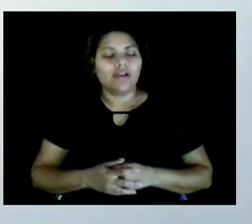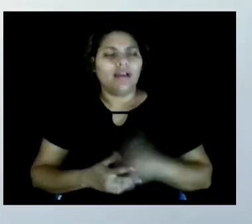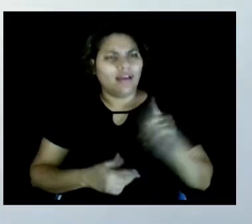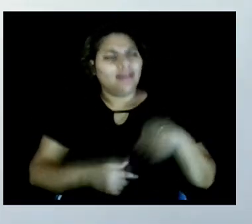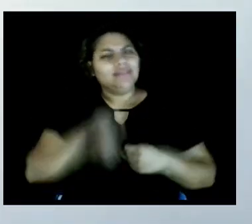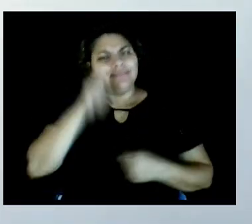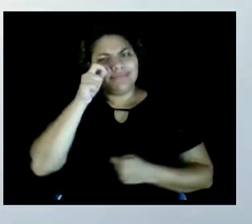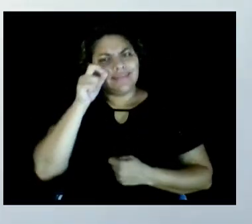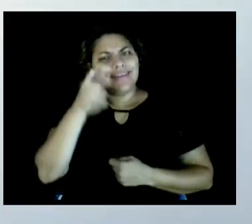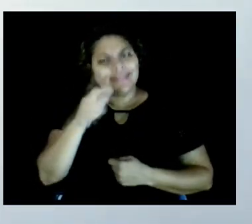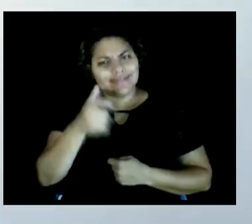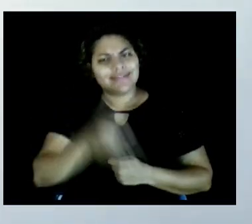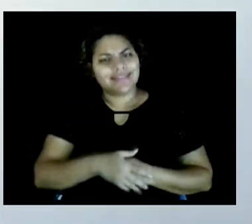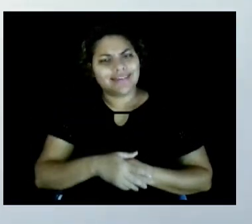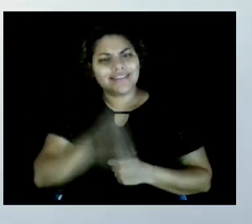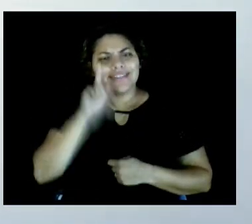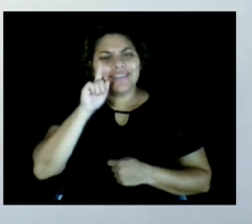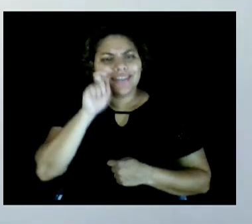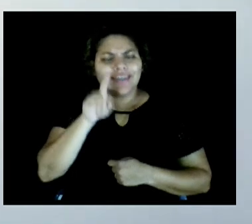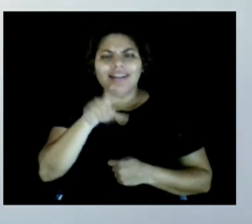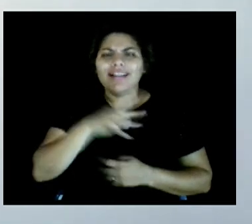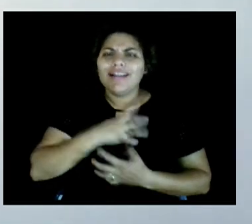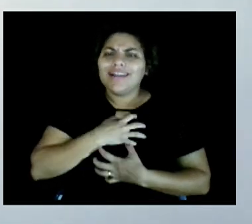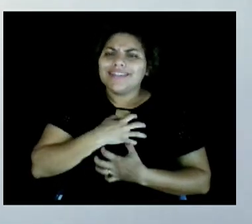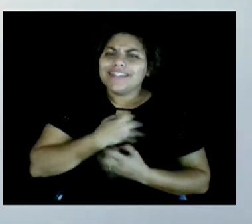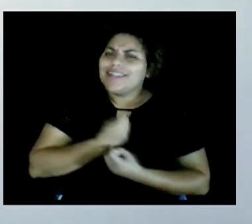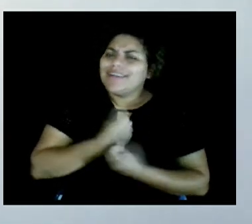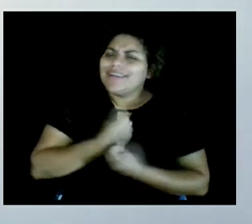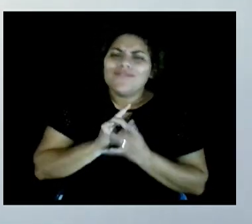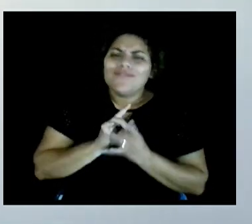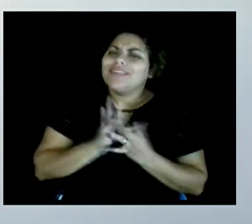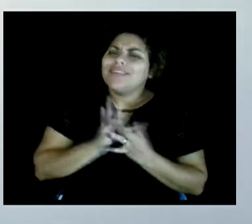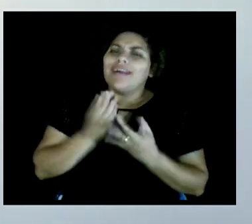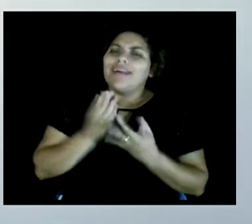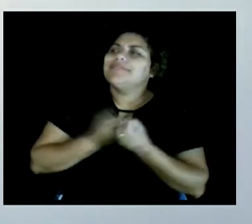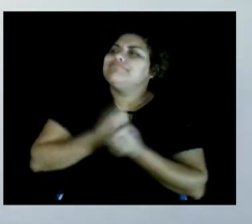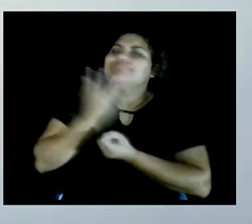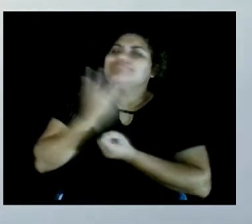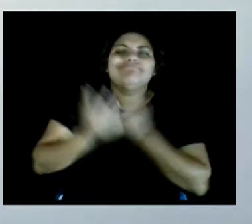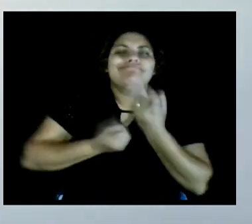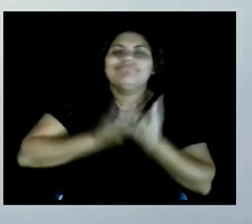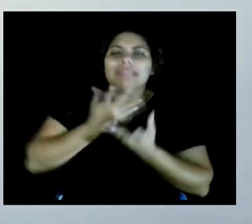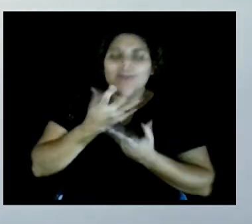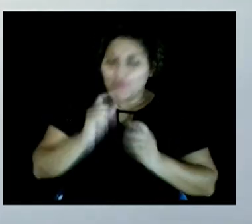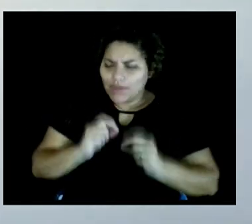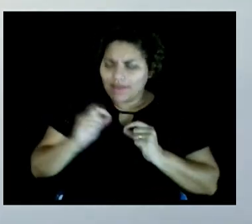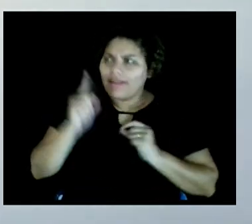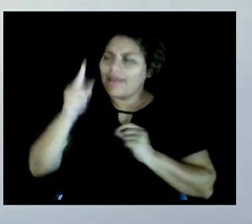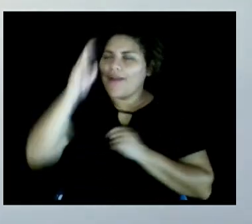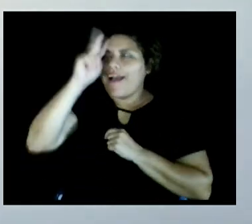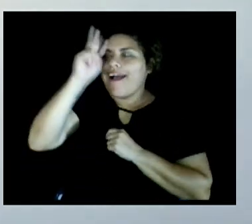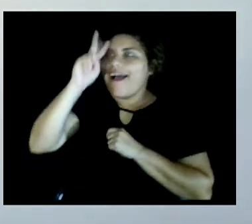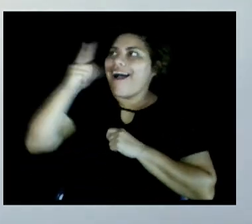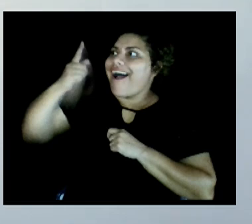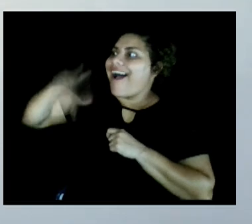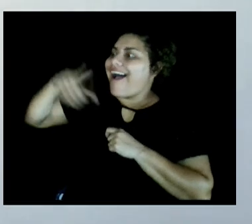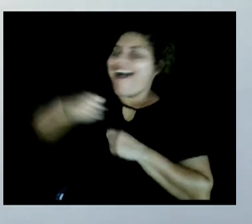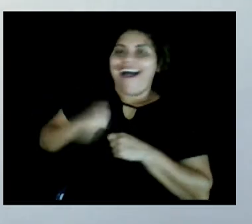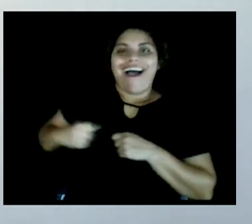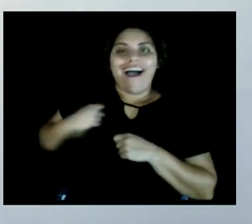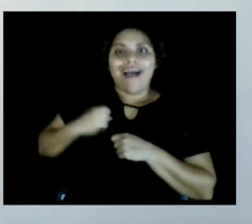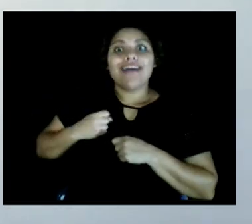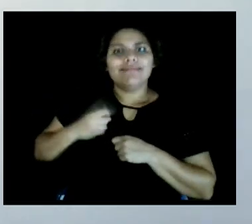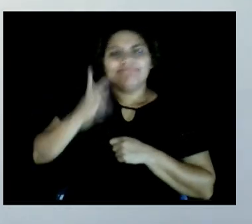ali sentiram a vontade, né, para compartilhar como essa nostalgia toca elas e percebe que